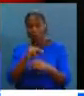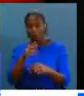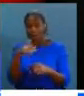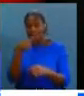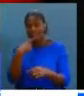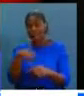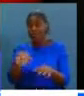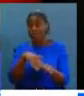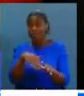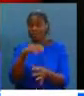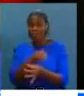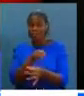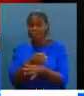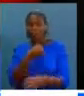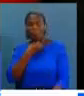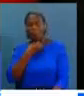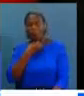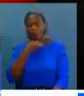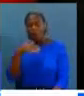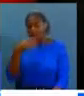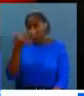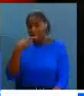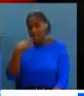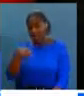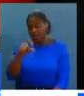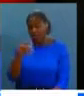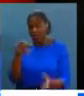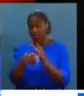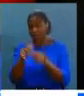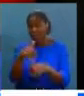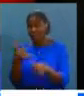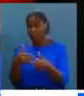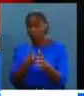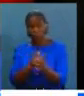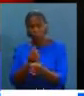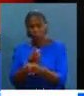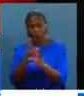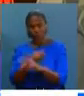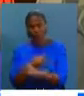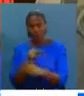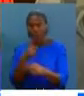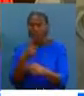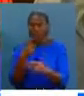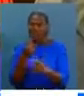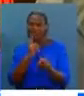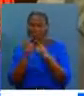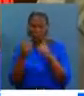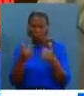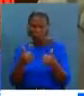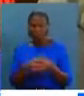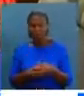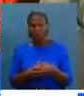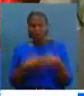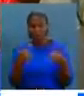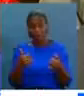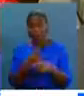para o Festival de Morna e a primeira vez que encetamos em São Nicolau. É tudo coisa nova e isso a ser super divertido também. É bom. Bom,